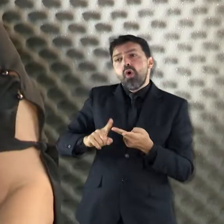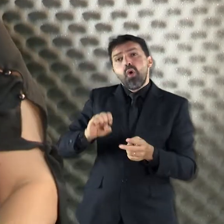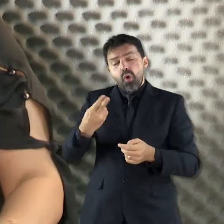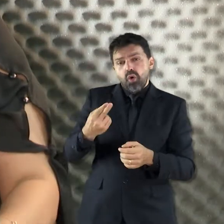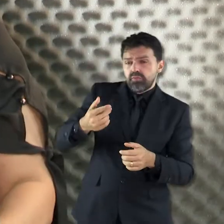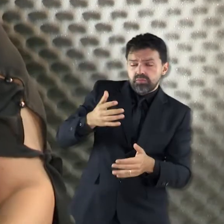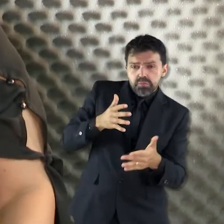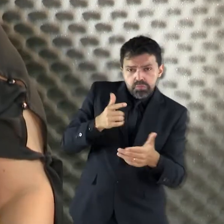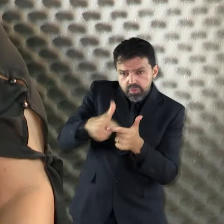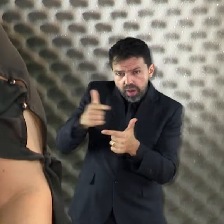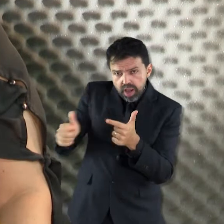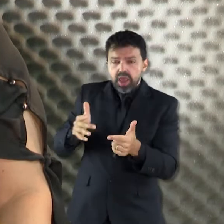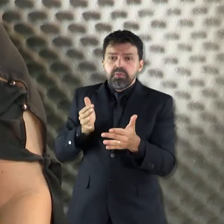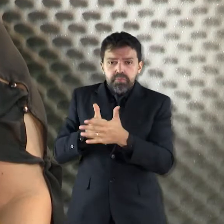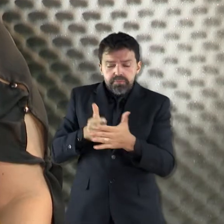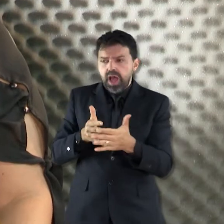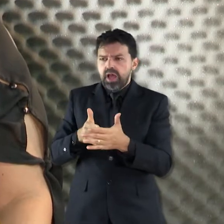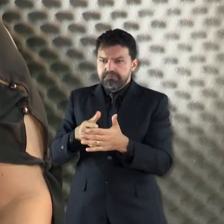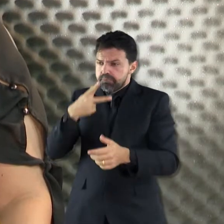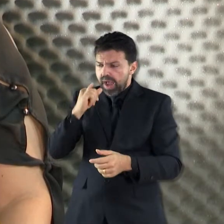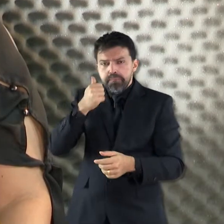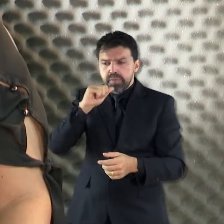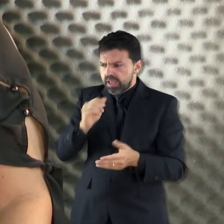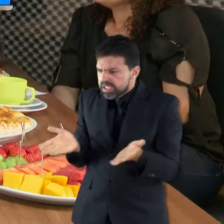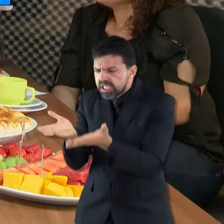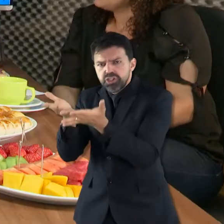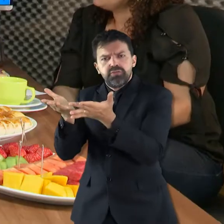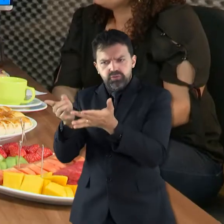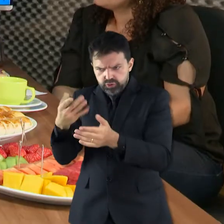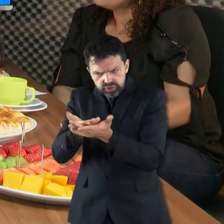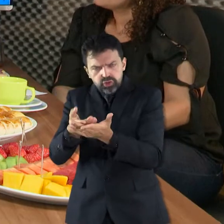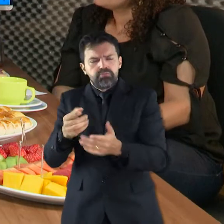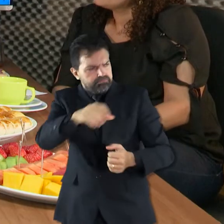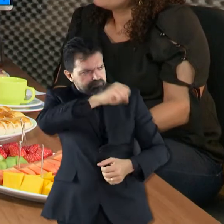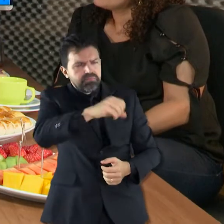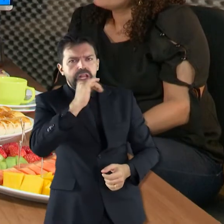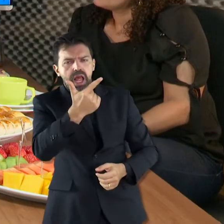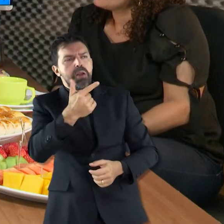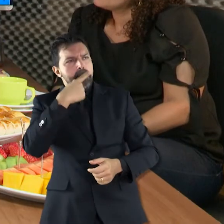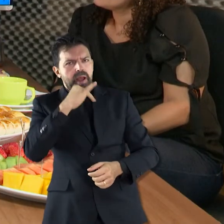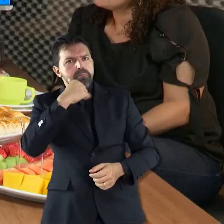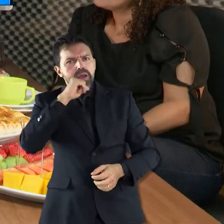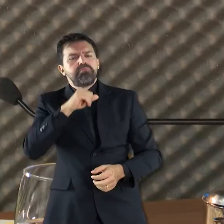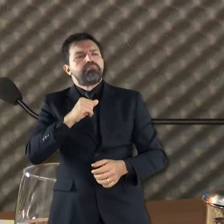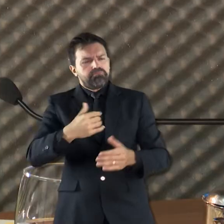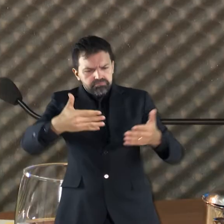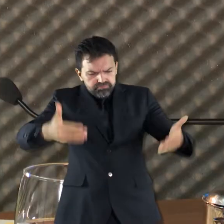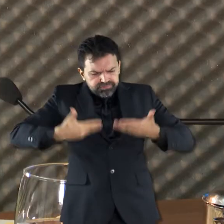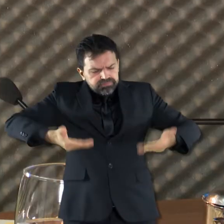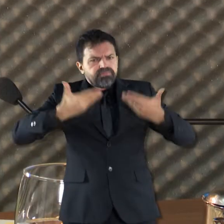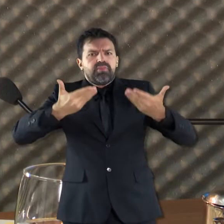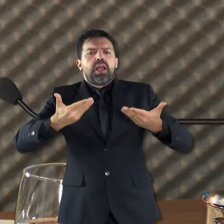difíceis? Tinha incentivo dos pais para o estudo? Não, em casa sempre teve incentivo, Sempre? né? Meus pais sempre falaram para estudar, que não tinha nada para deixar